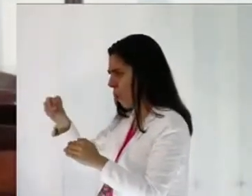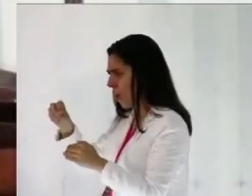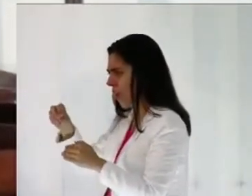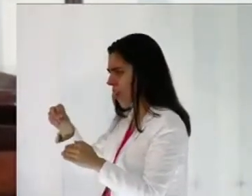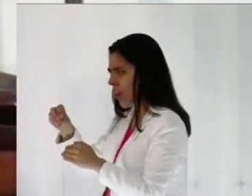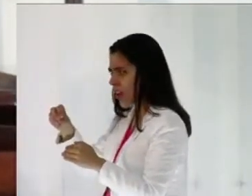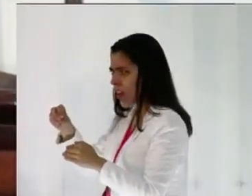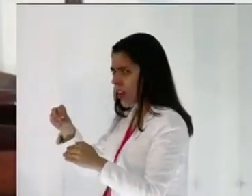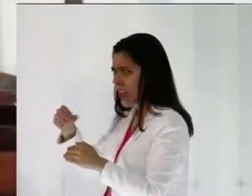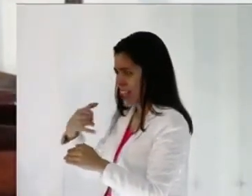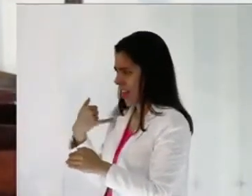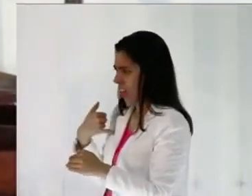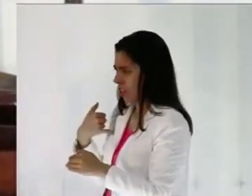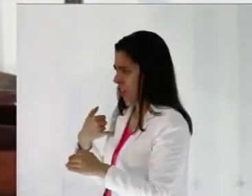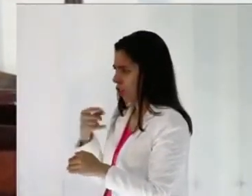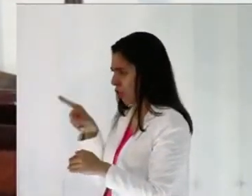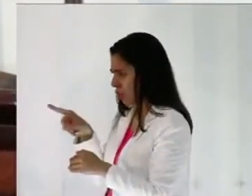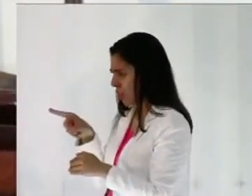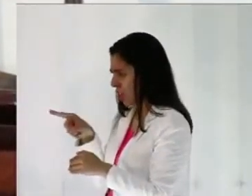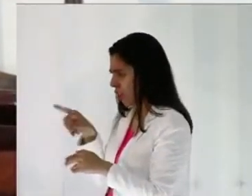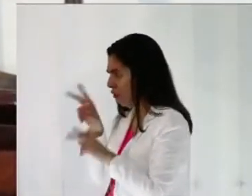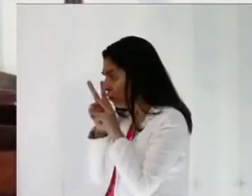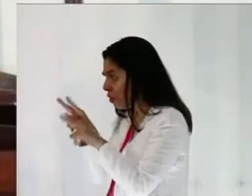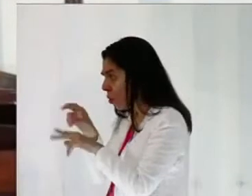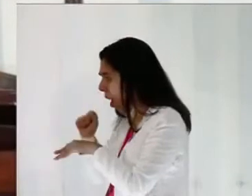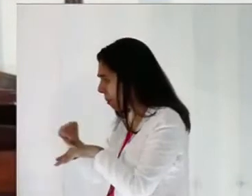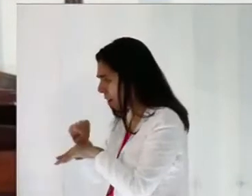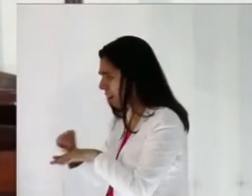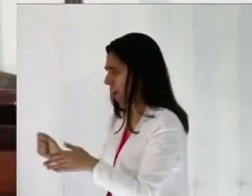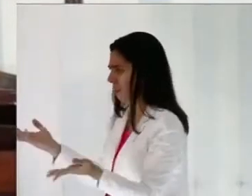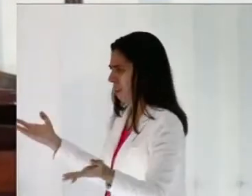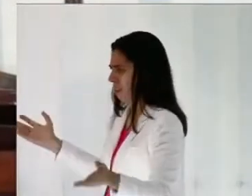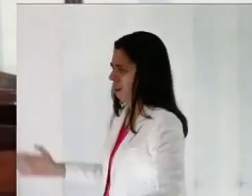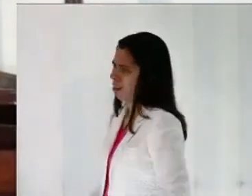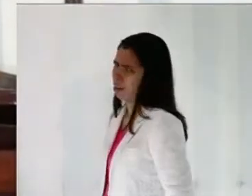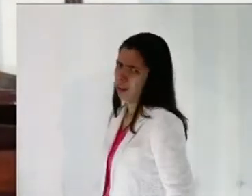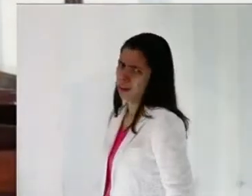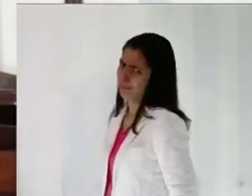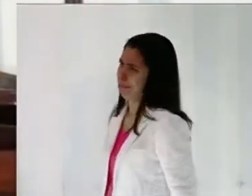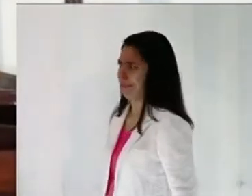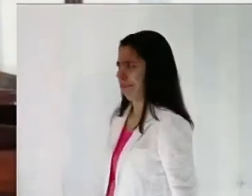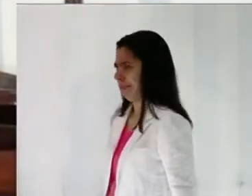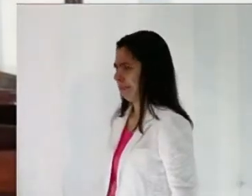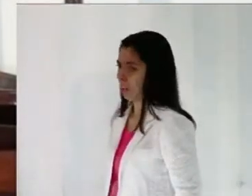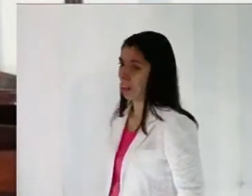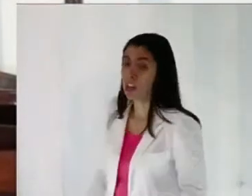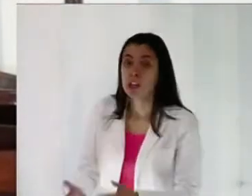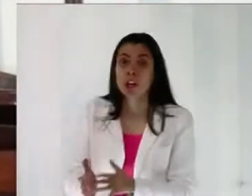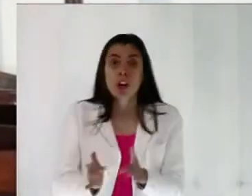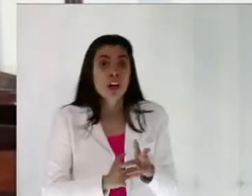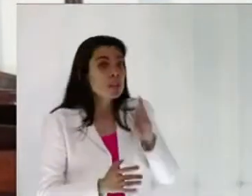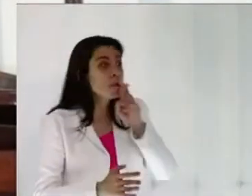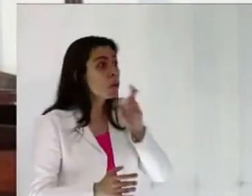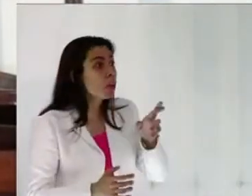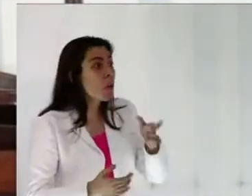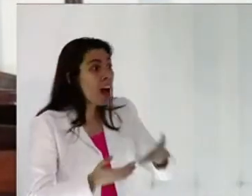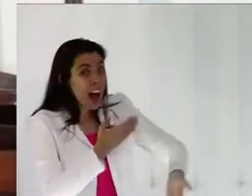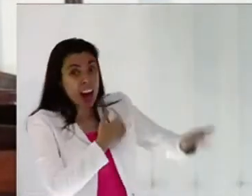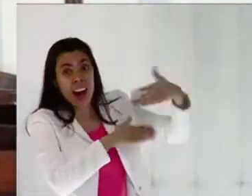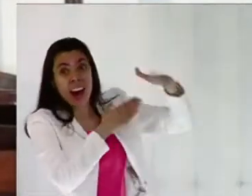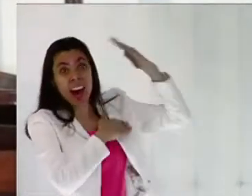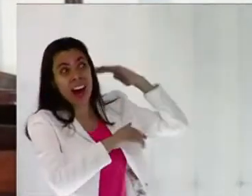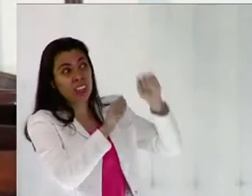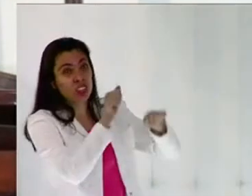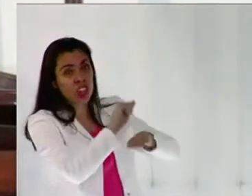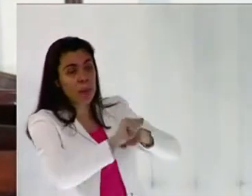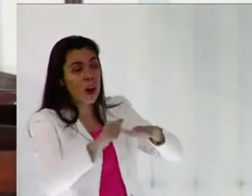Jesus. Respondeu-lhe Jesus: em verdade vos digo, antes que Abraão existisse,